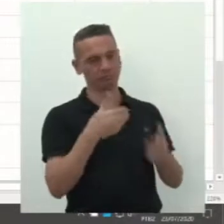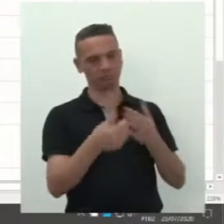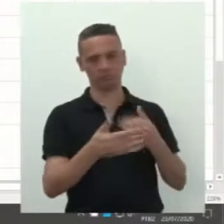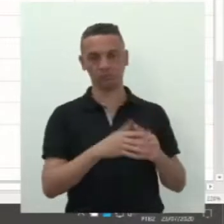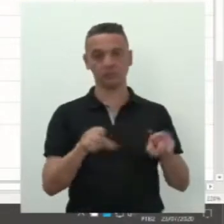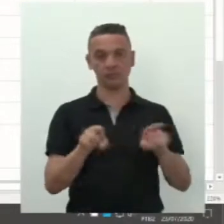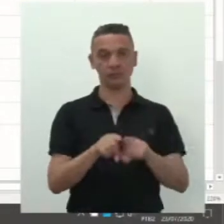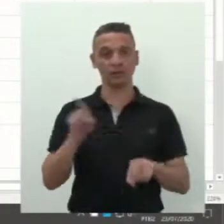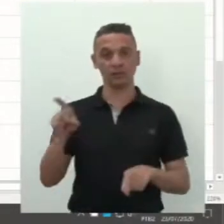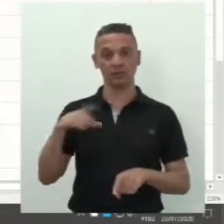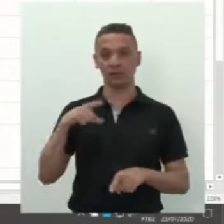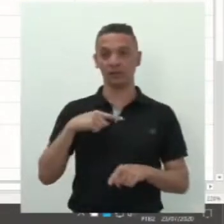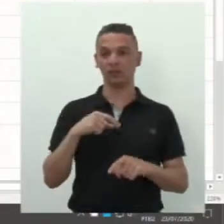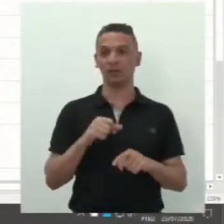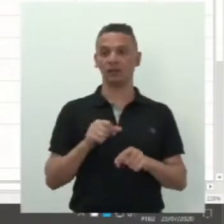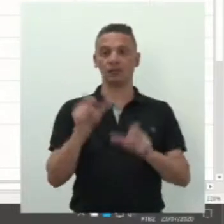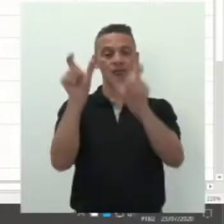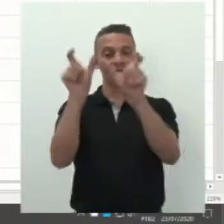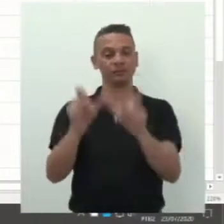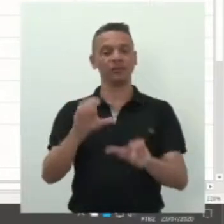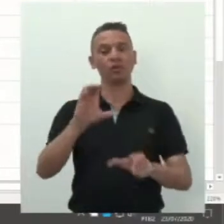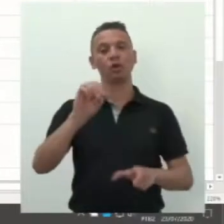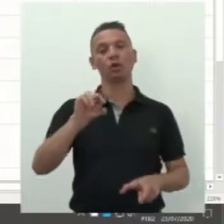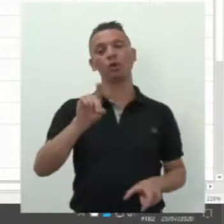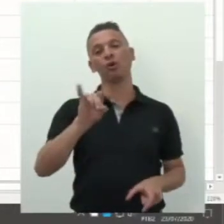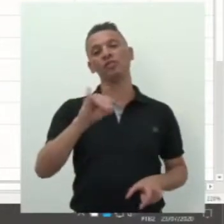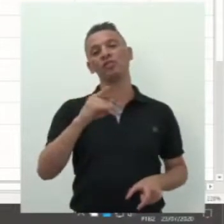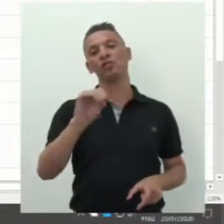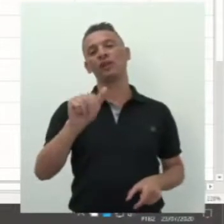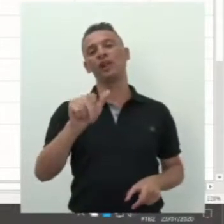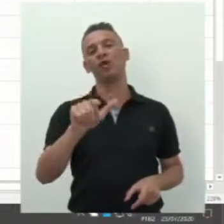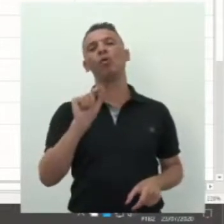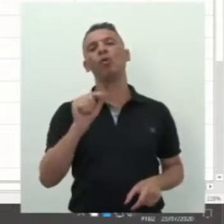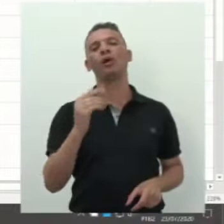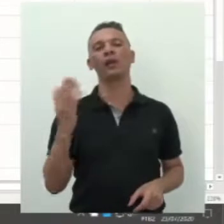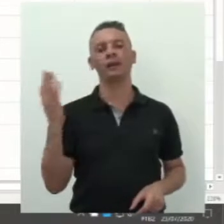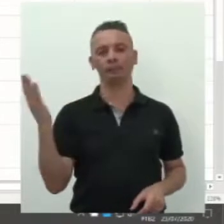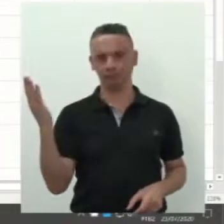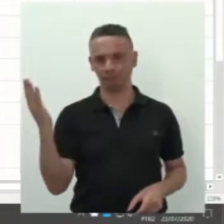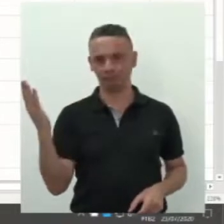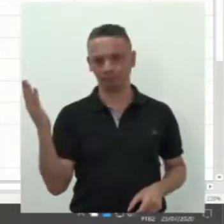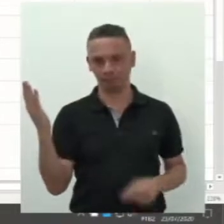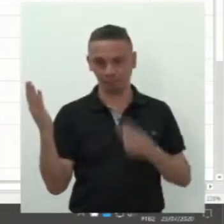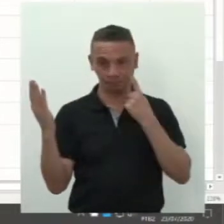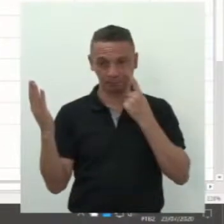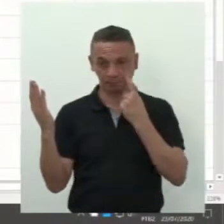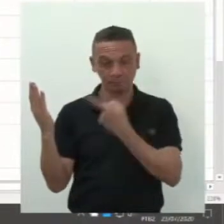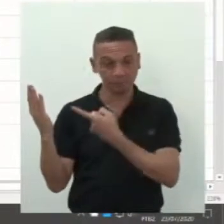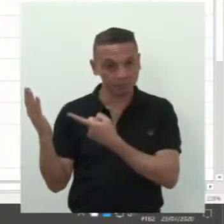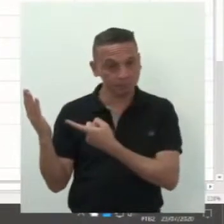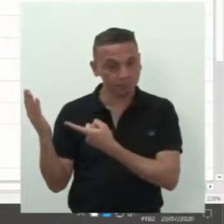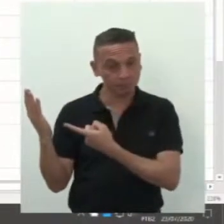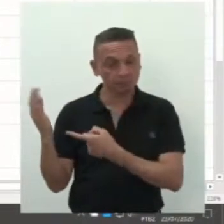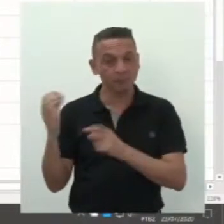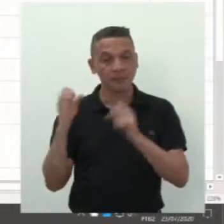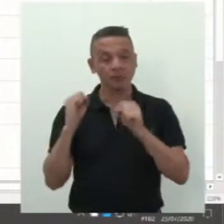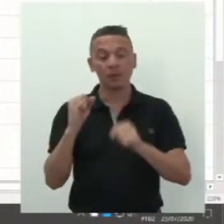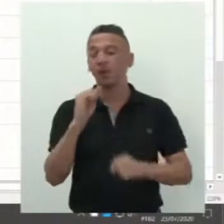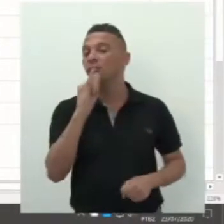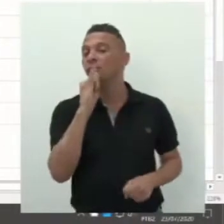tem aqui também uma formatação condicional. O que é isso? Formatação condicional, eu posso, por